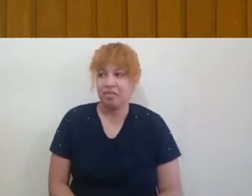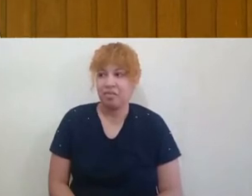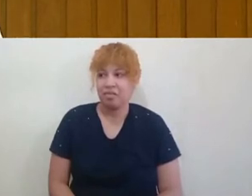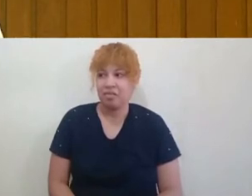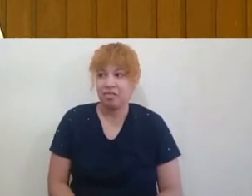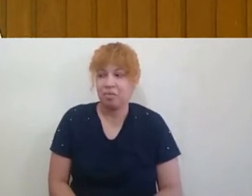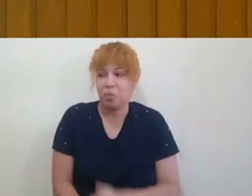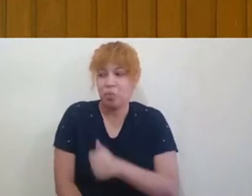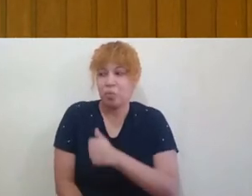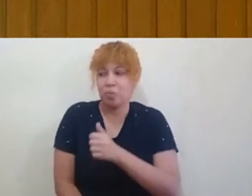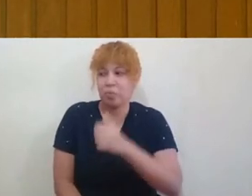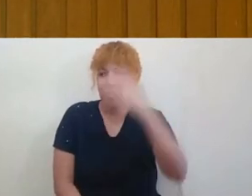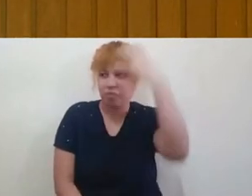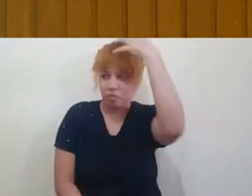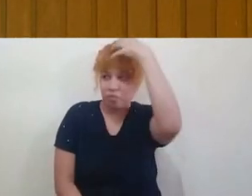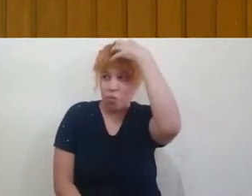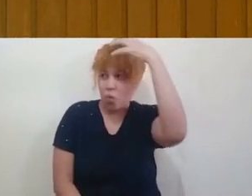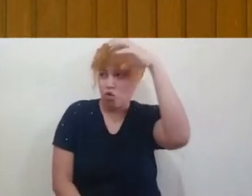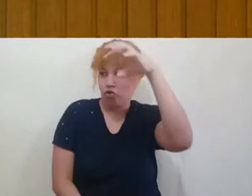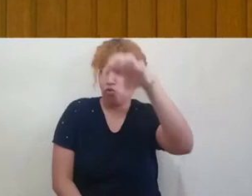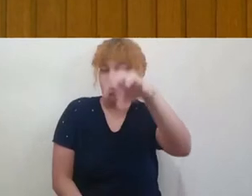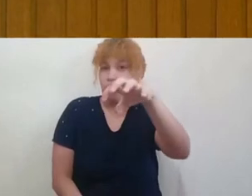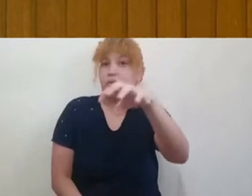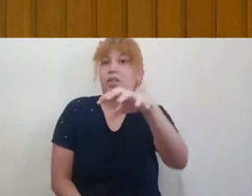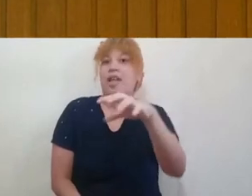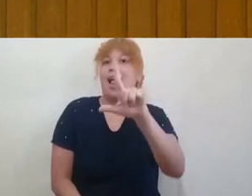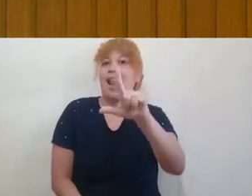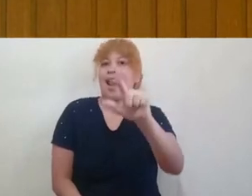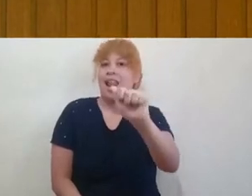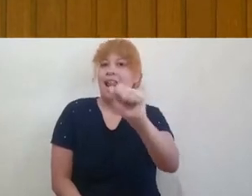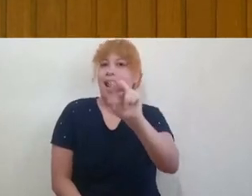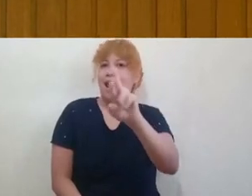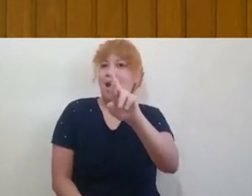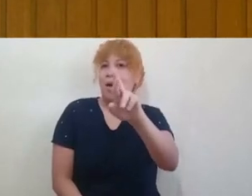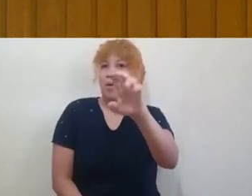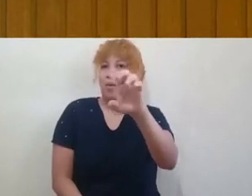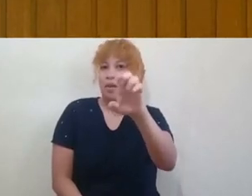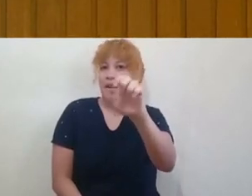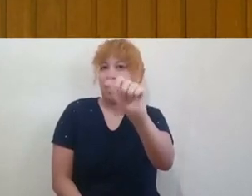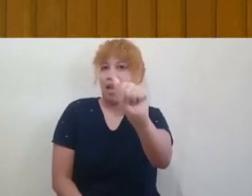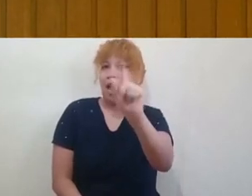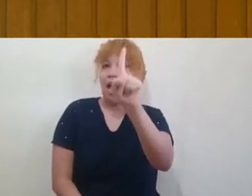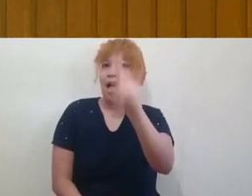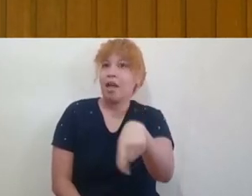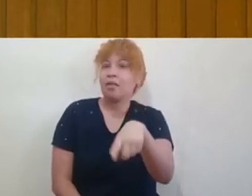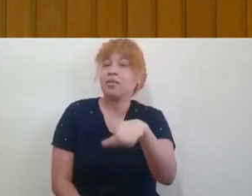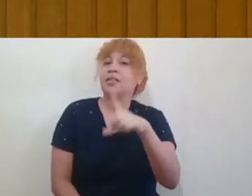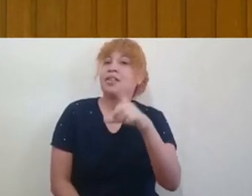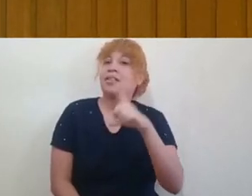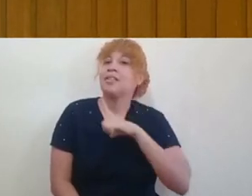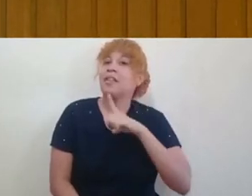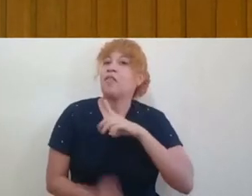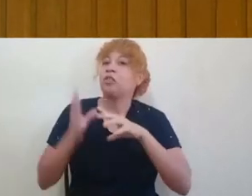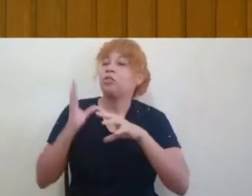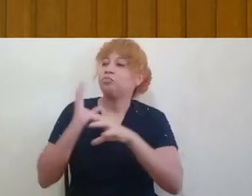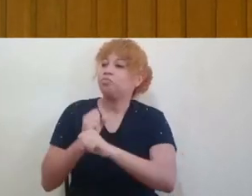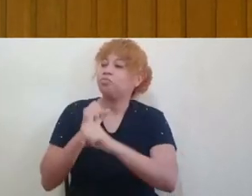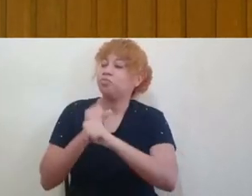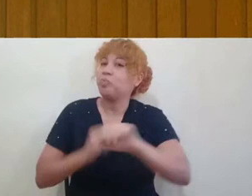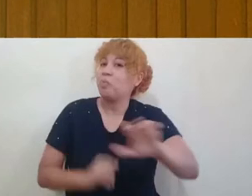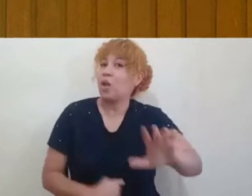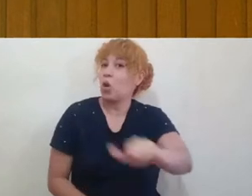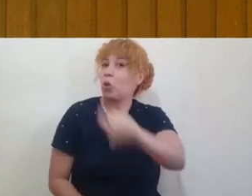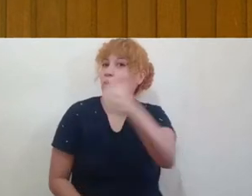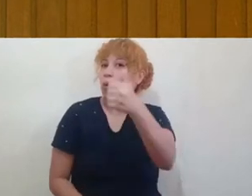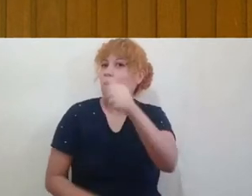126/2016, de 7 de novembro de 2016, do Conselho Universitário, e atendendo o que